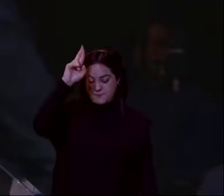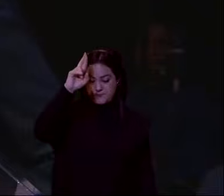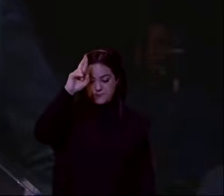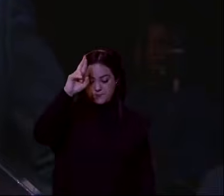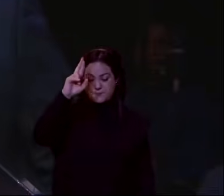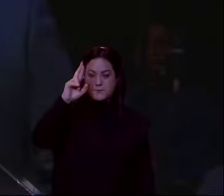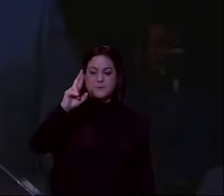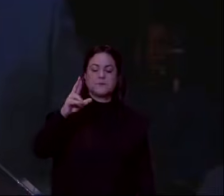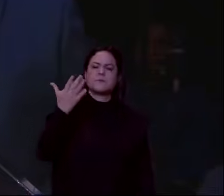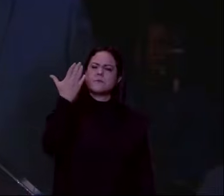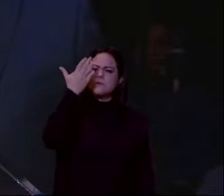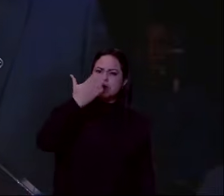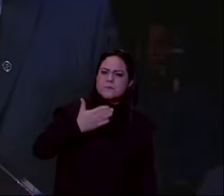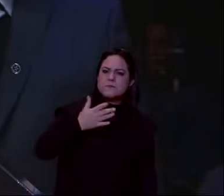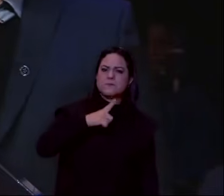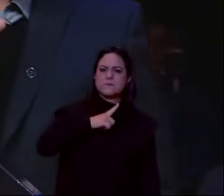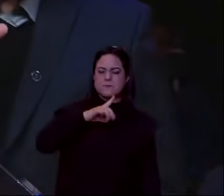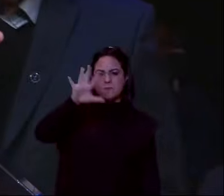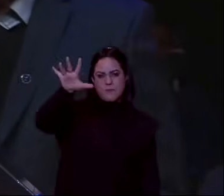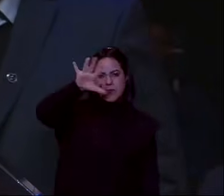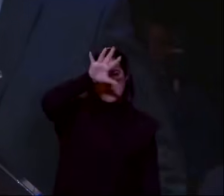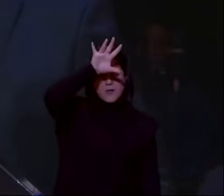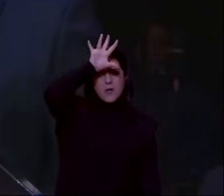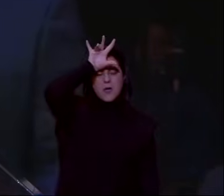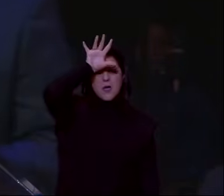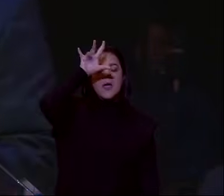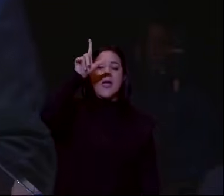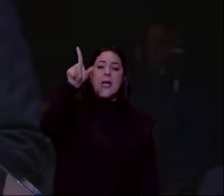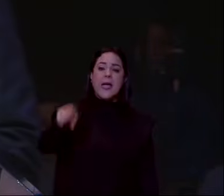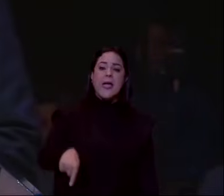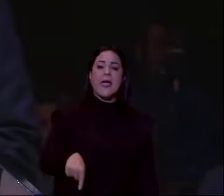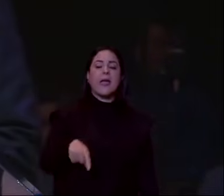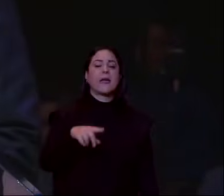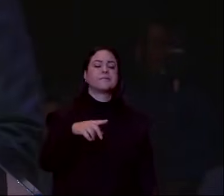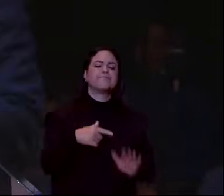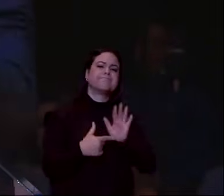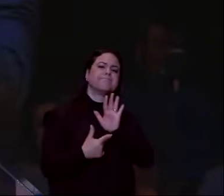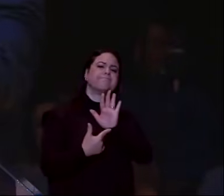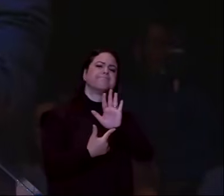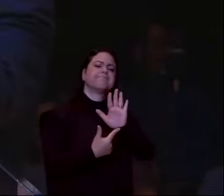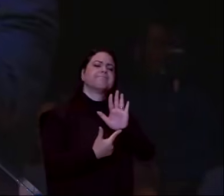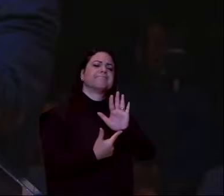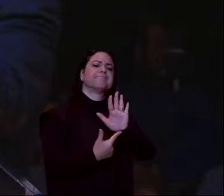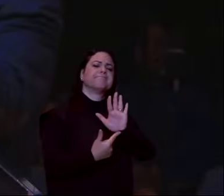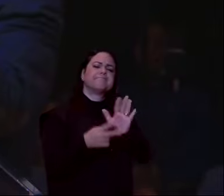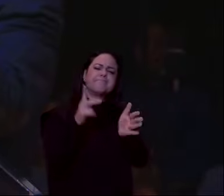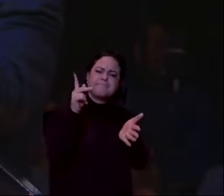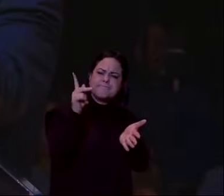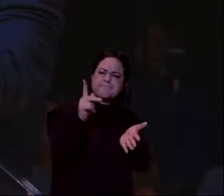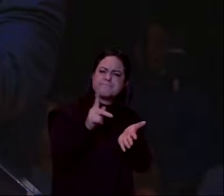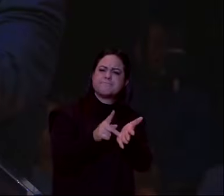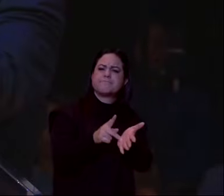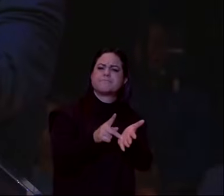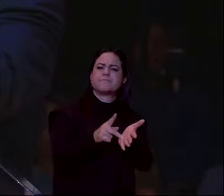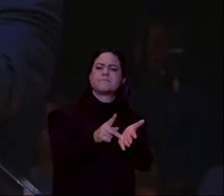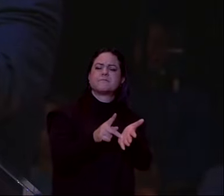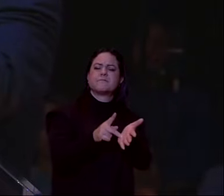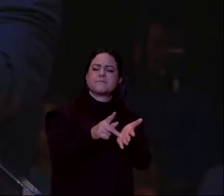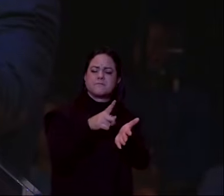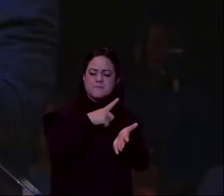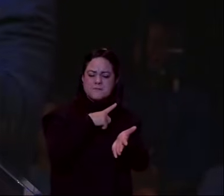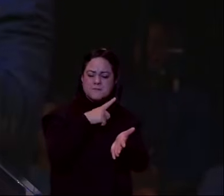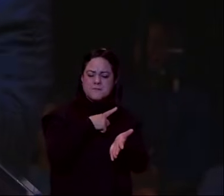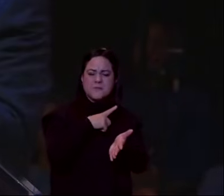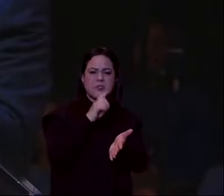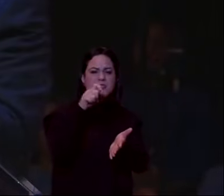do Pentecostes são uma declaração pictórica, uma declaração